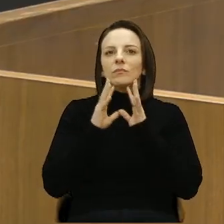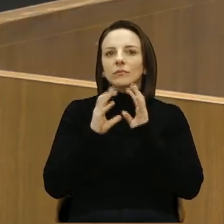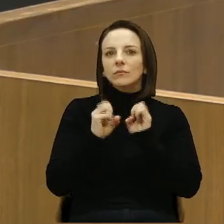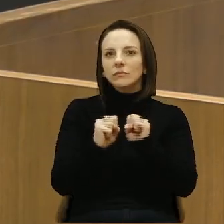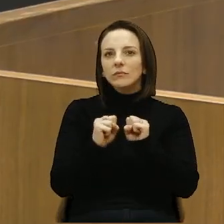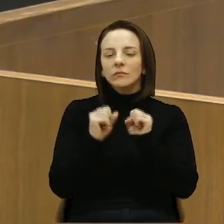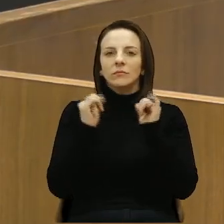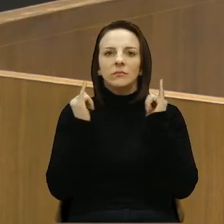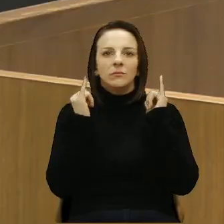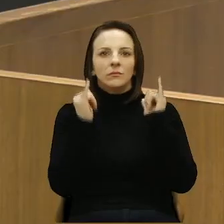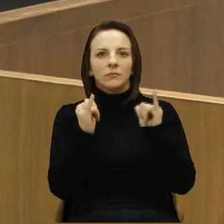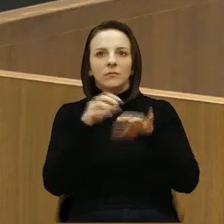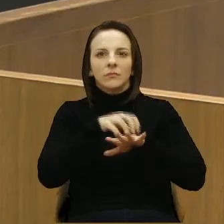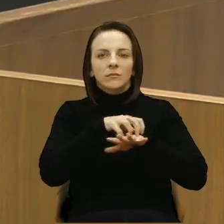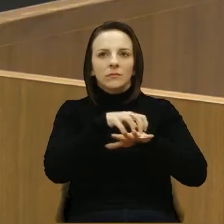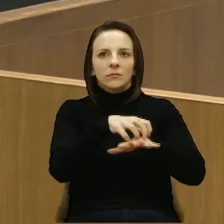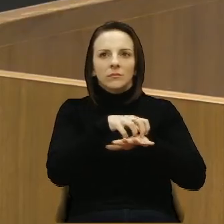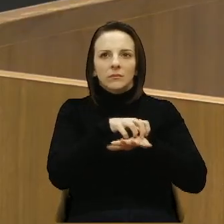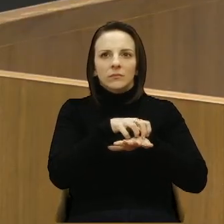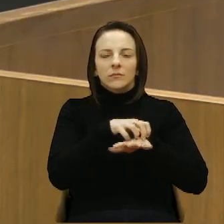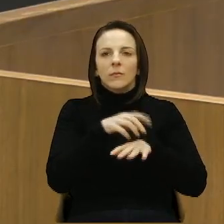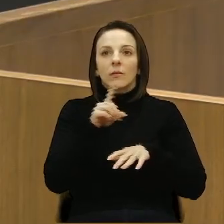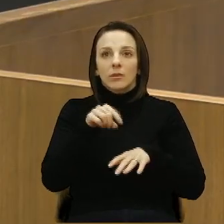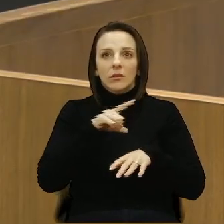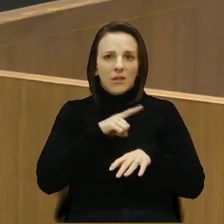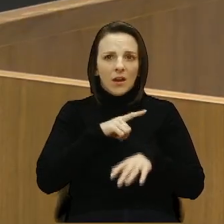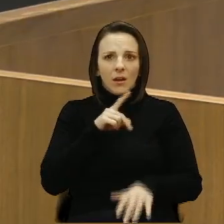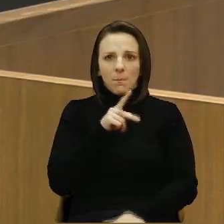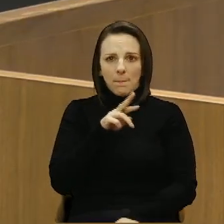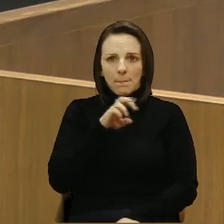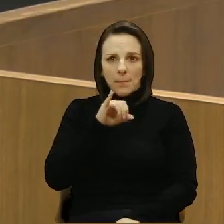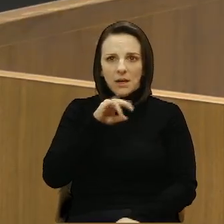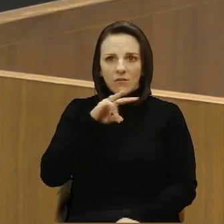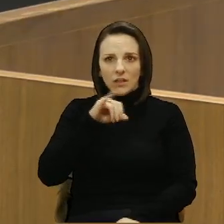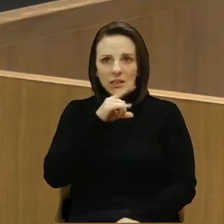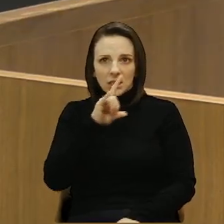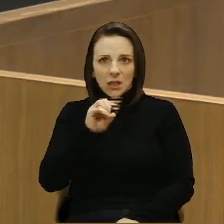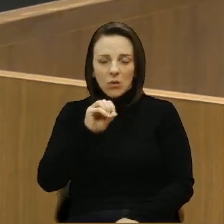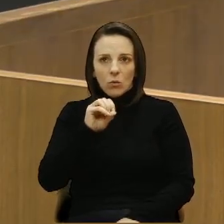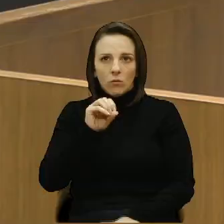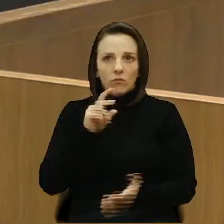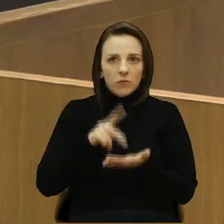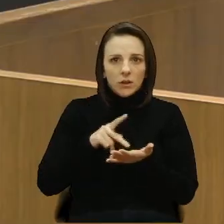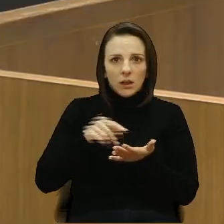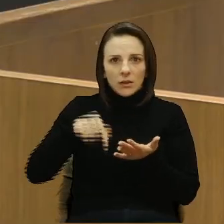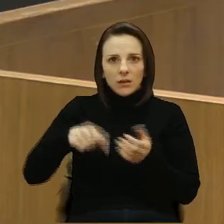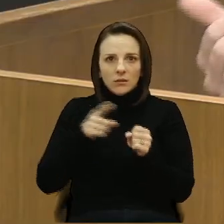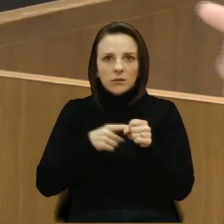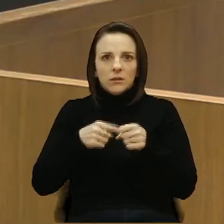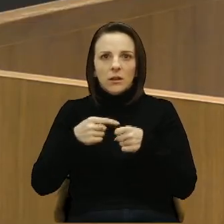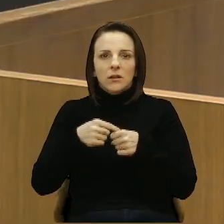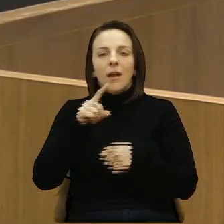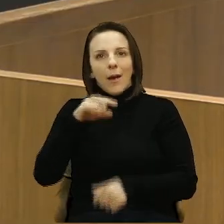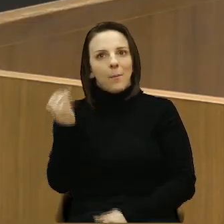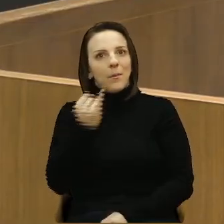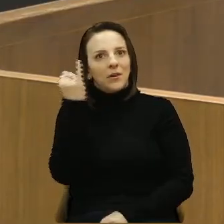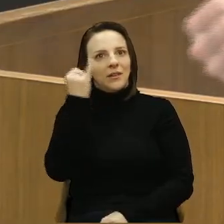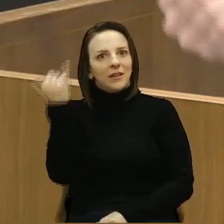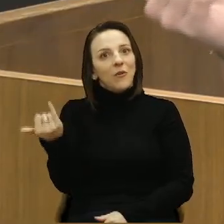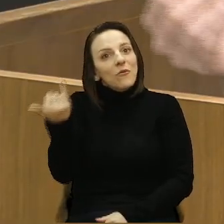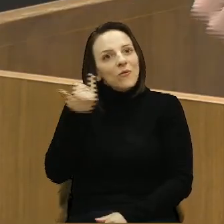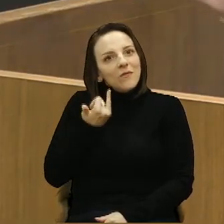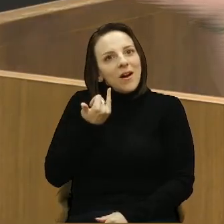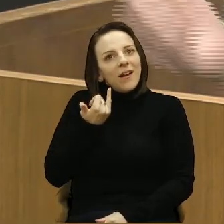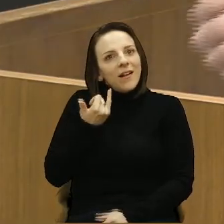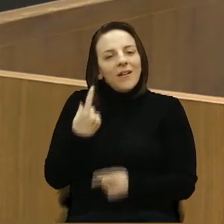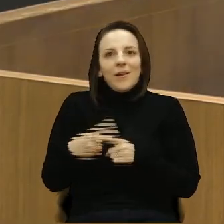previsão de ter alteração concreta no serviço do transporte público na nossa cidade. E é importante que diga isso para a gente, porque senão é